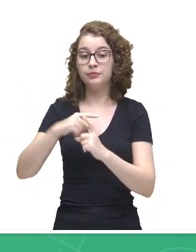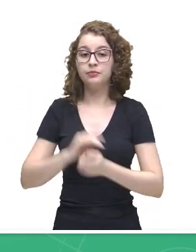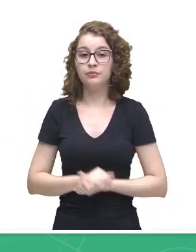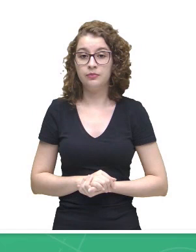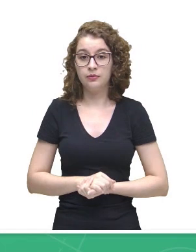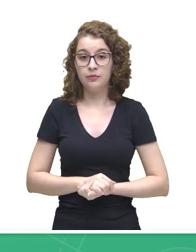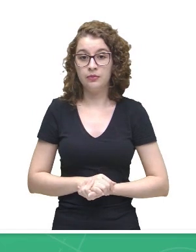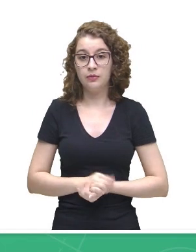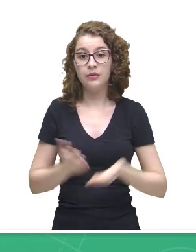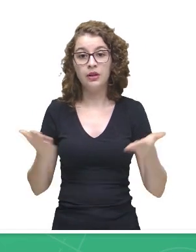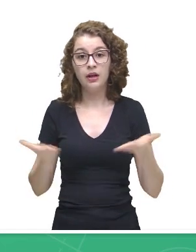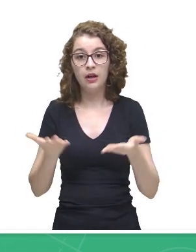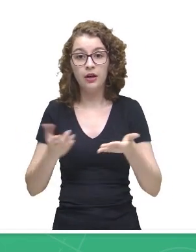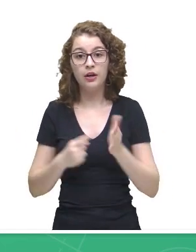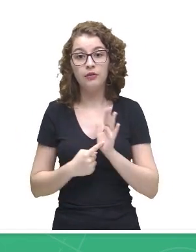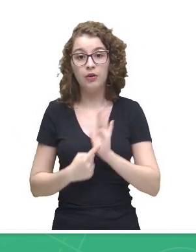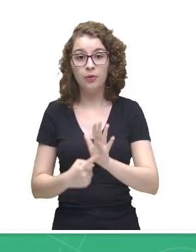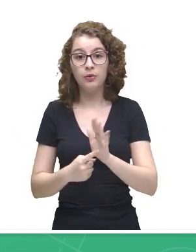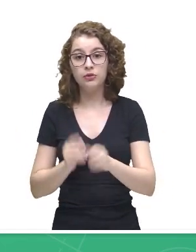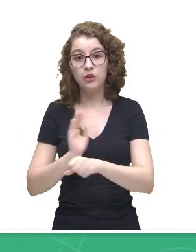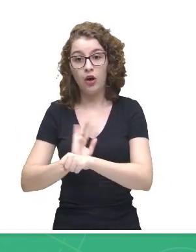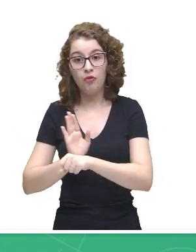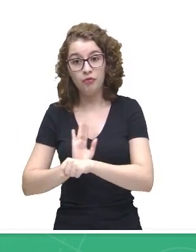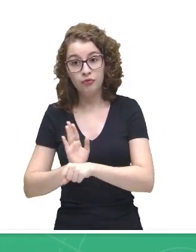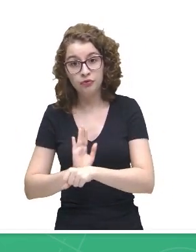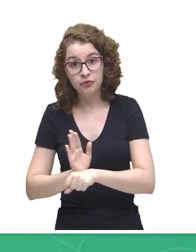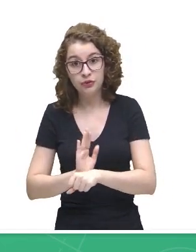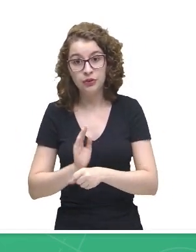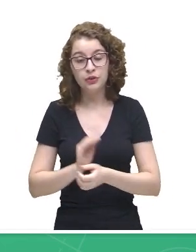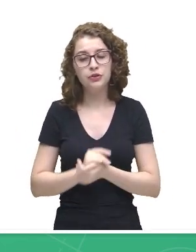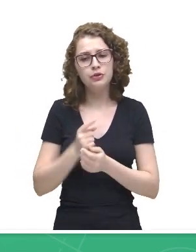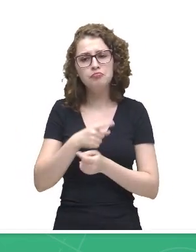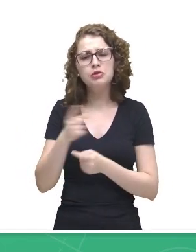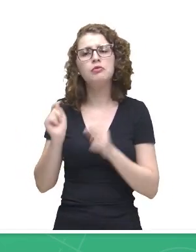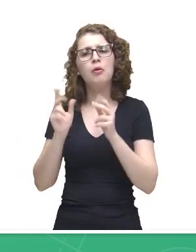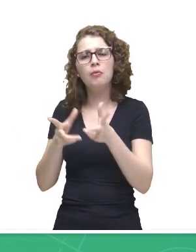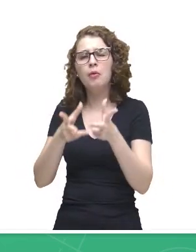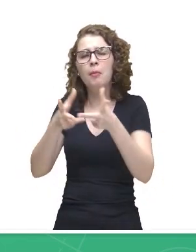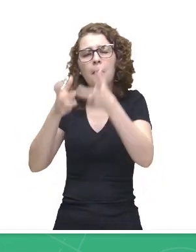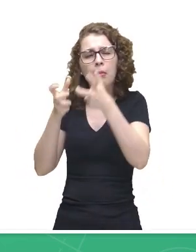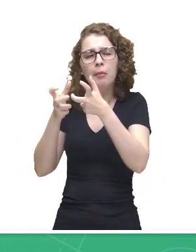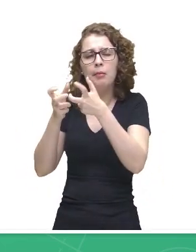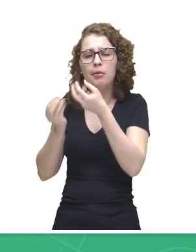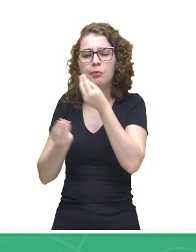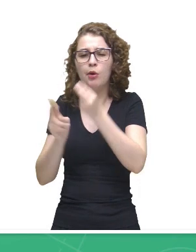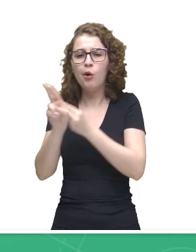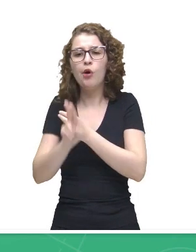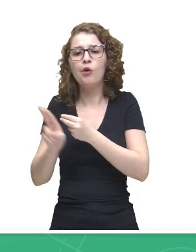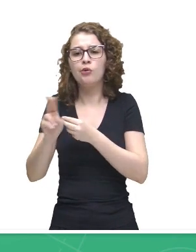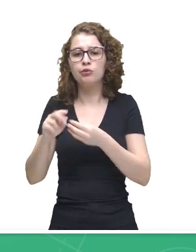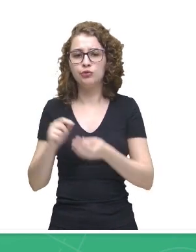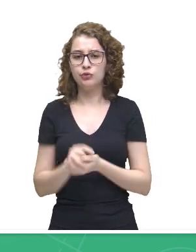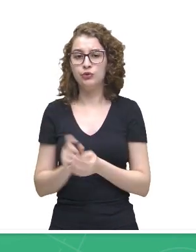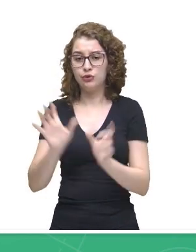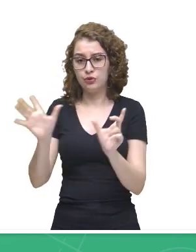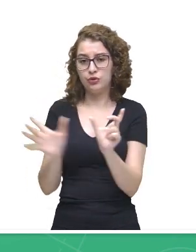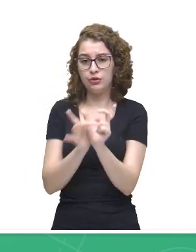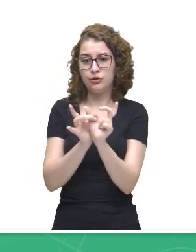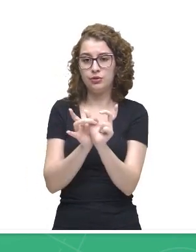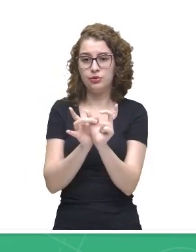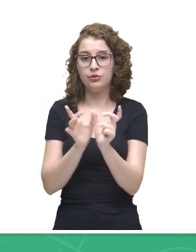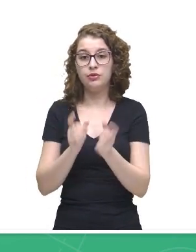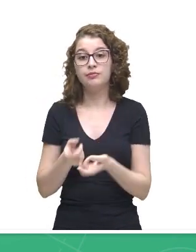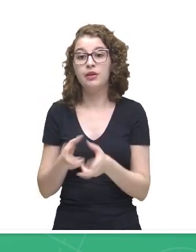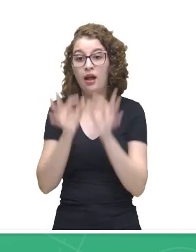passar agora um VT, onde vocês vão perceber o uso dessa conjunção. Pay